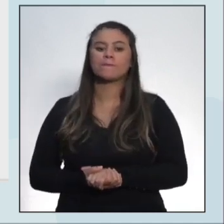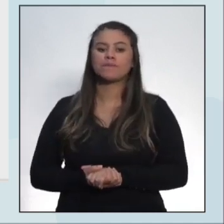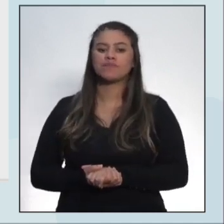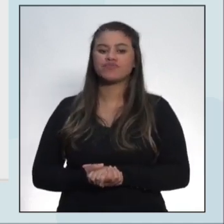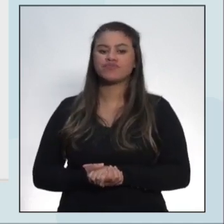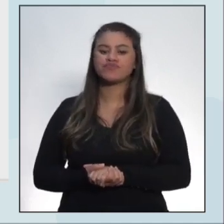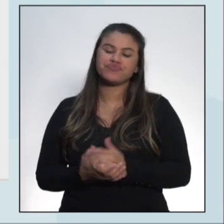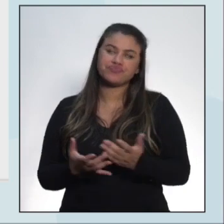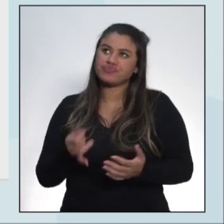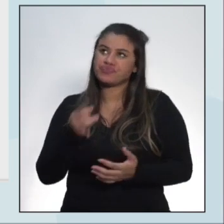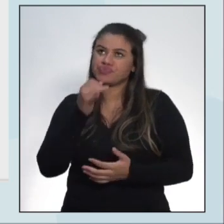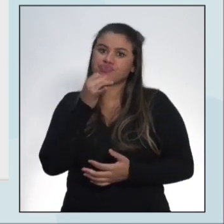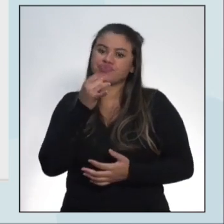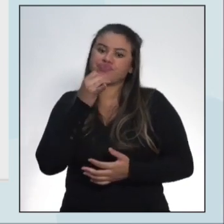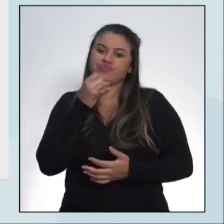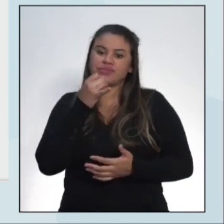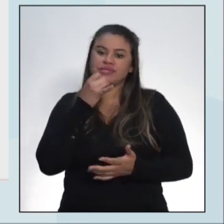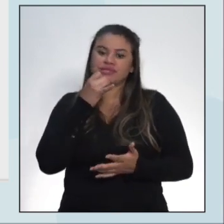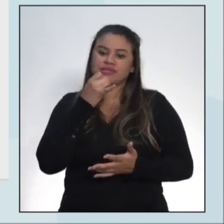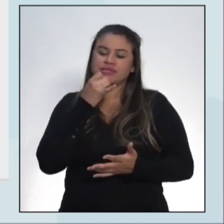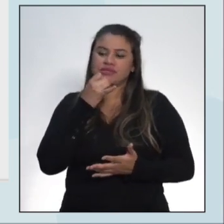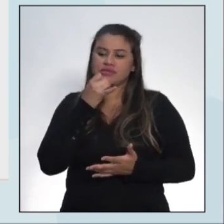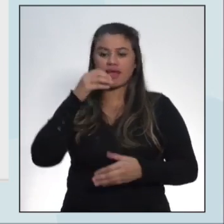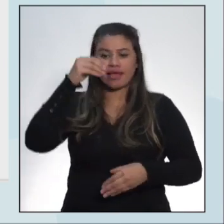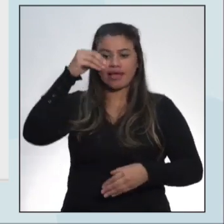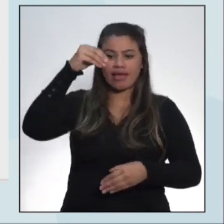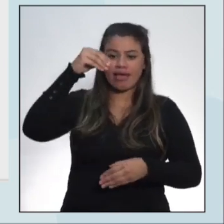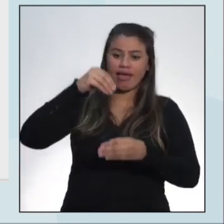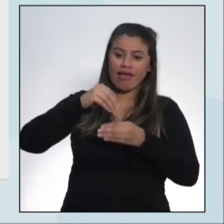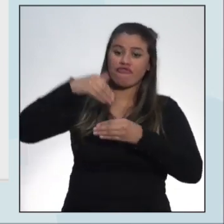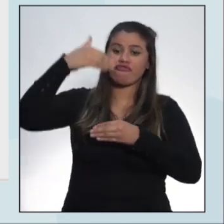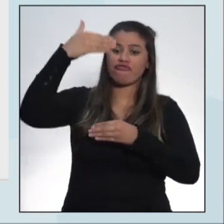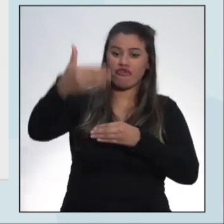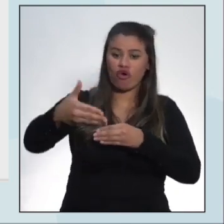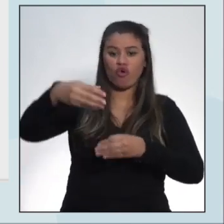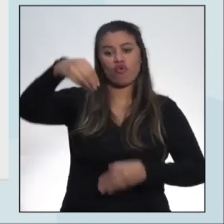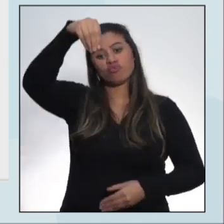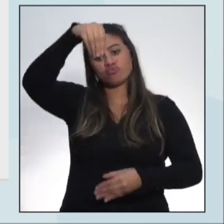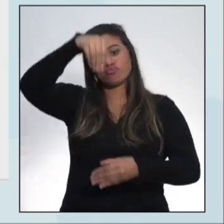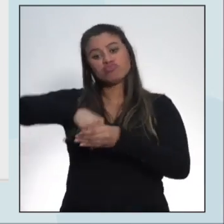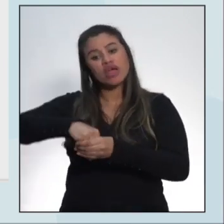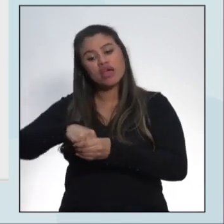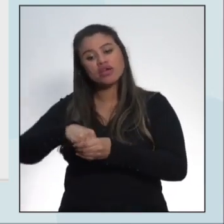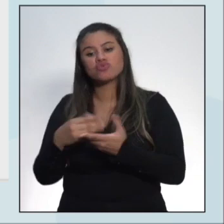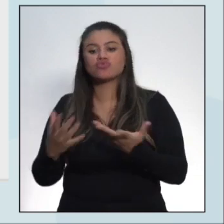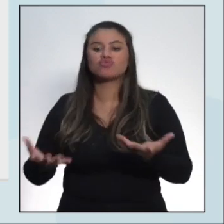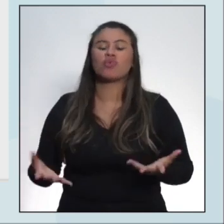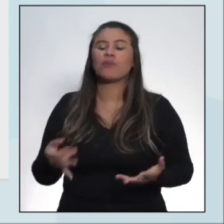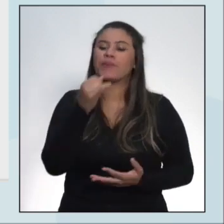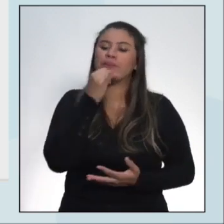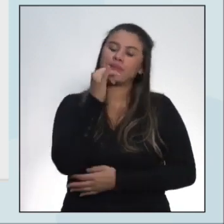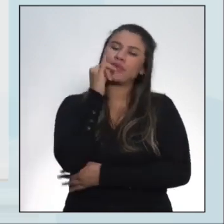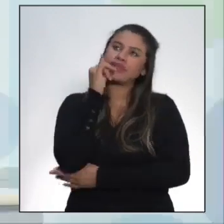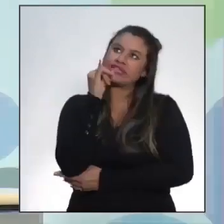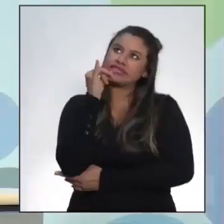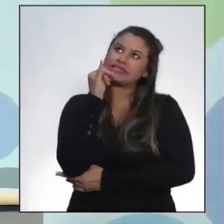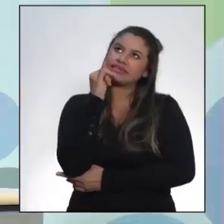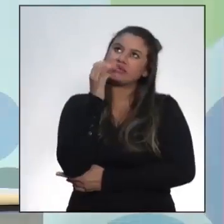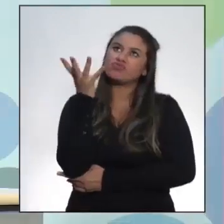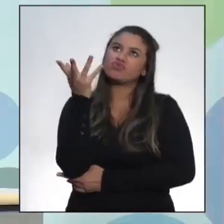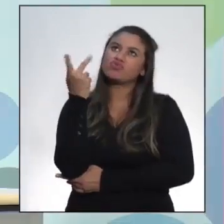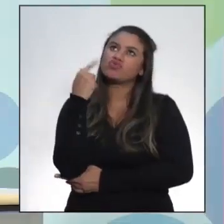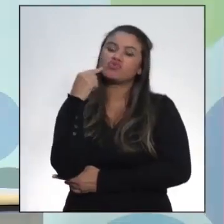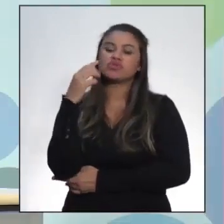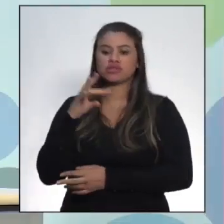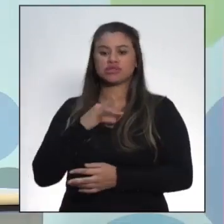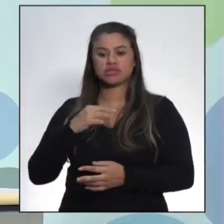cenário é externo, se o cenário é interno. Por exemplo, voltando aqui para a minha tela, tem um